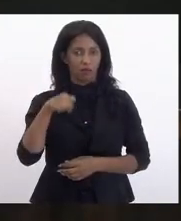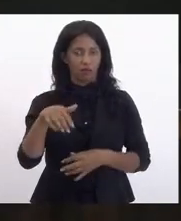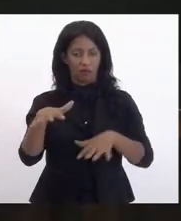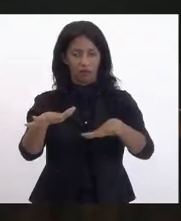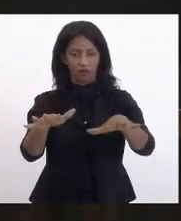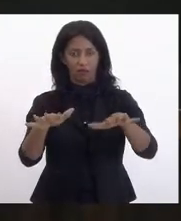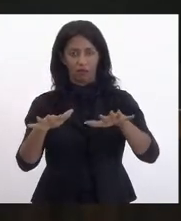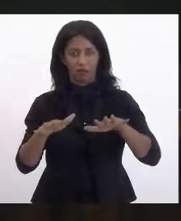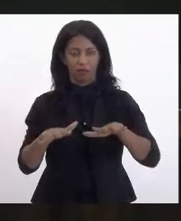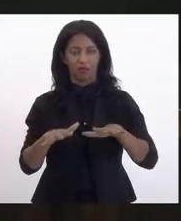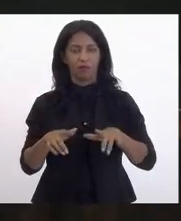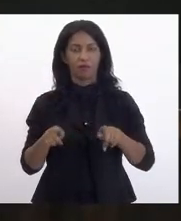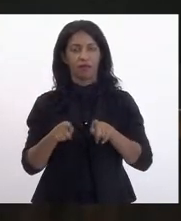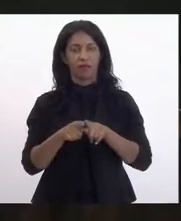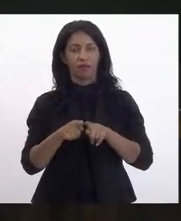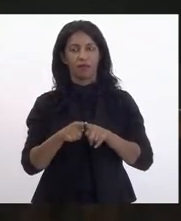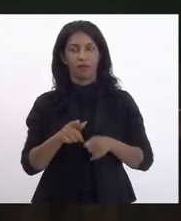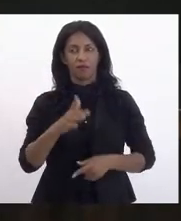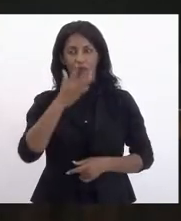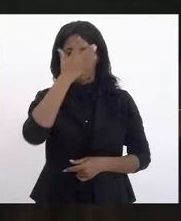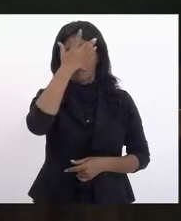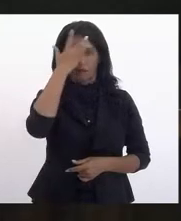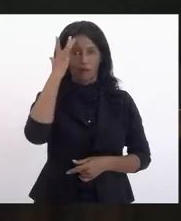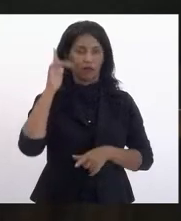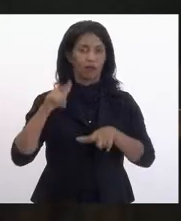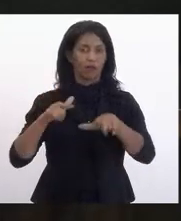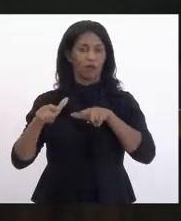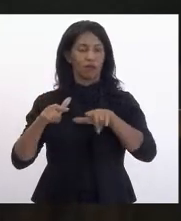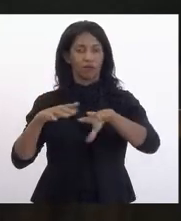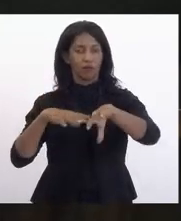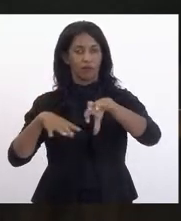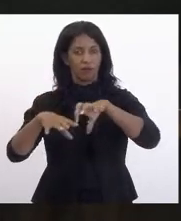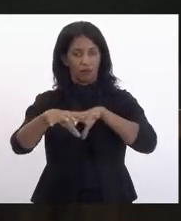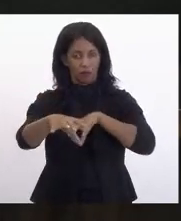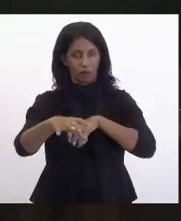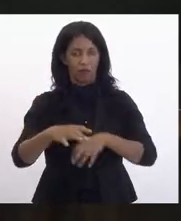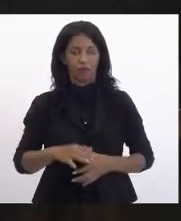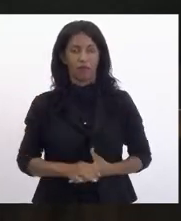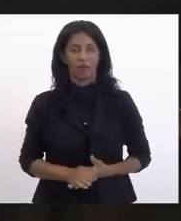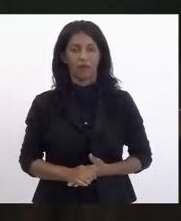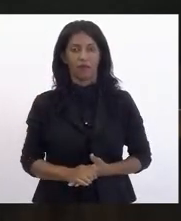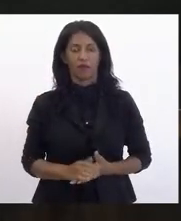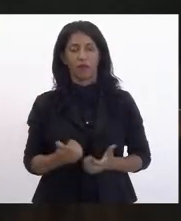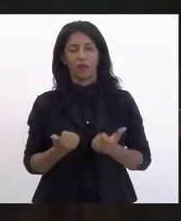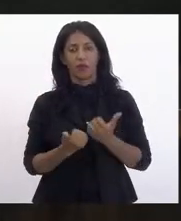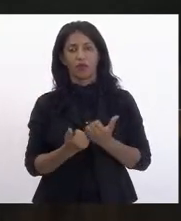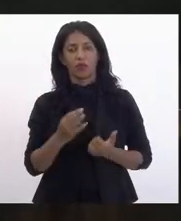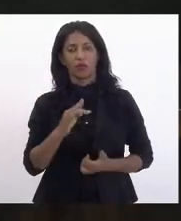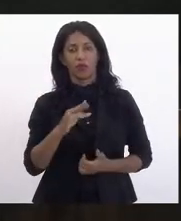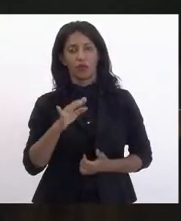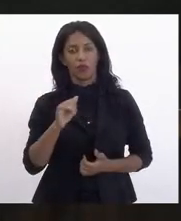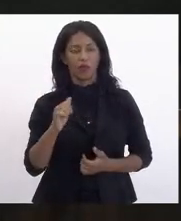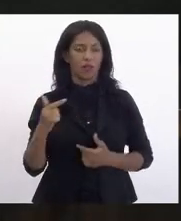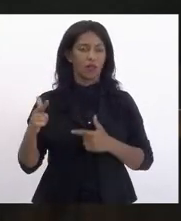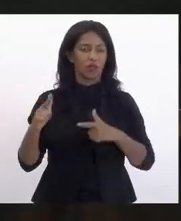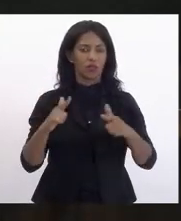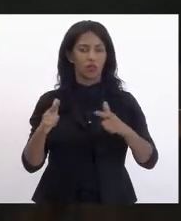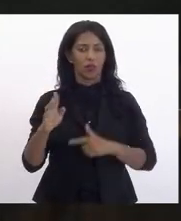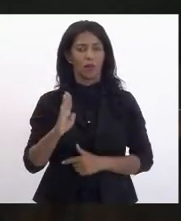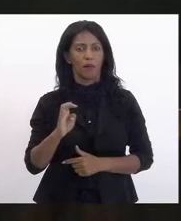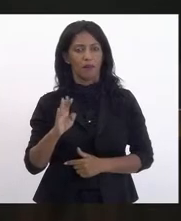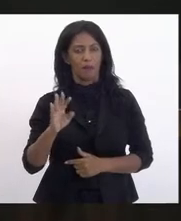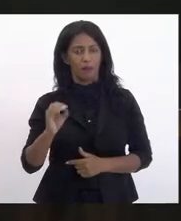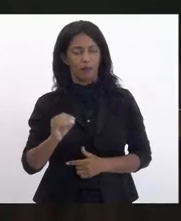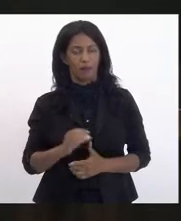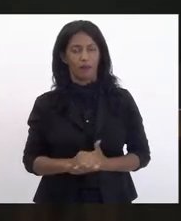plenário, aqueles que estão no trabalho remoto, subtenente Bernardo e outros,